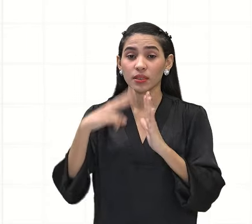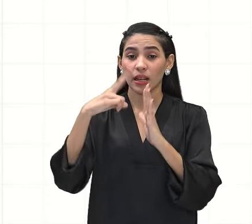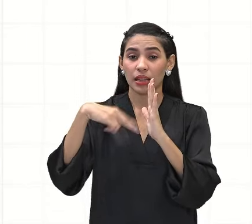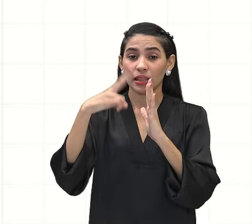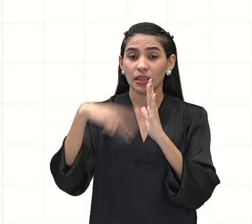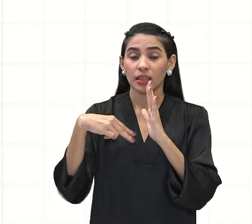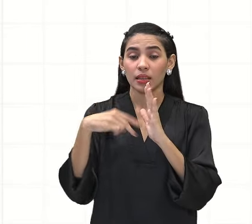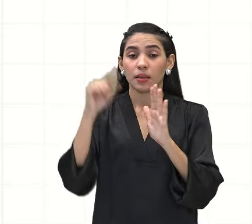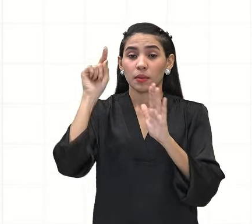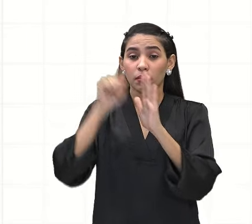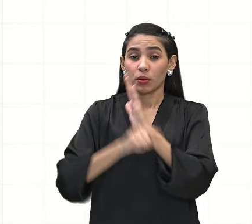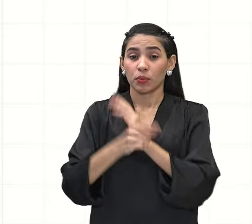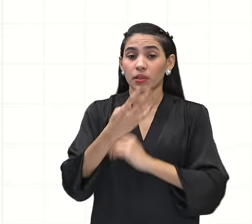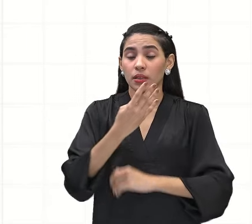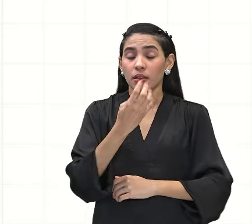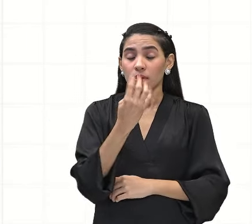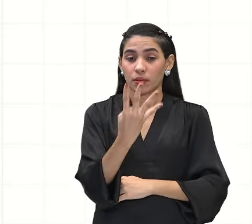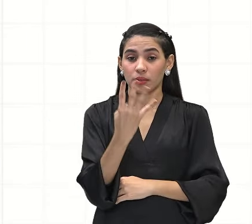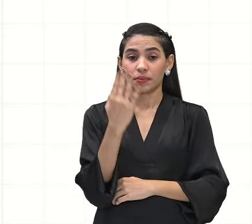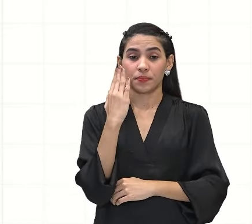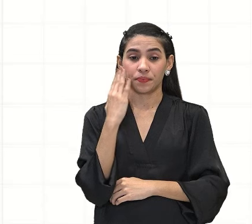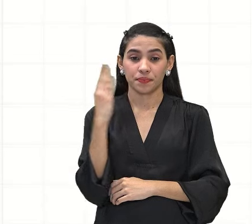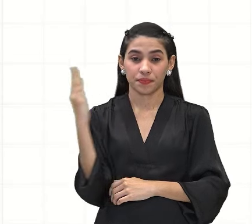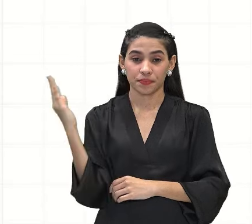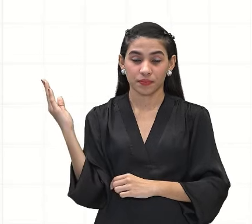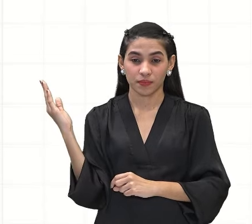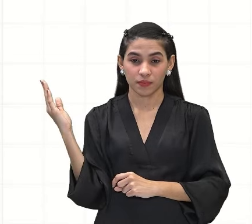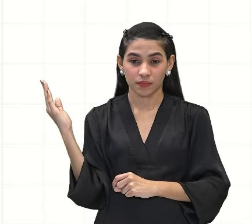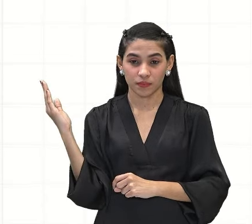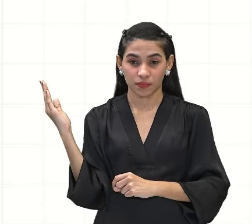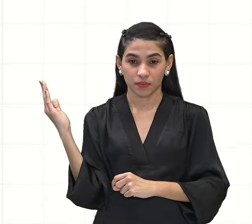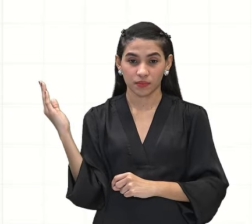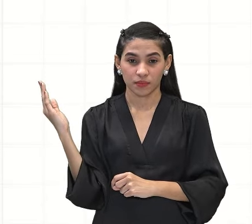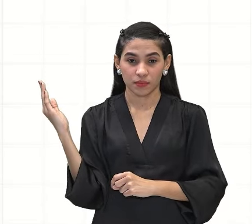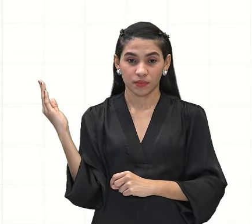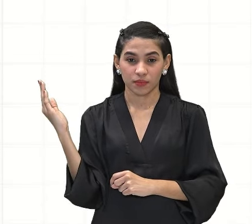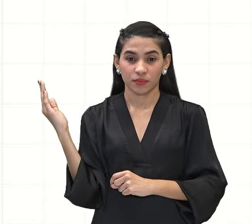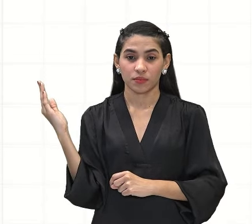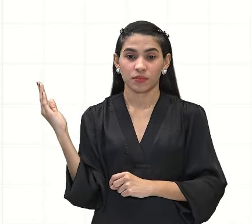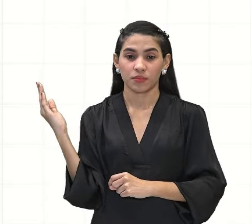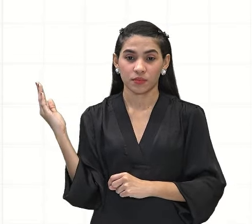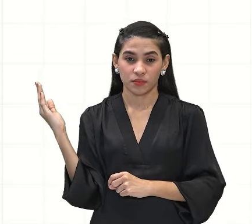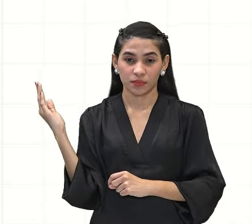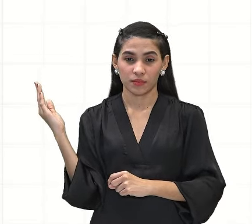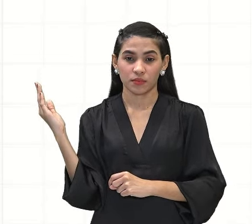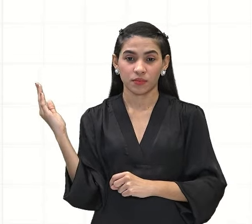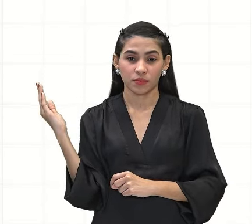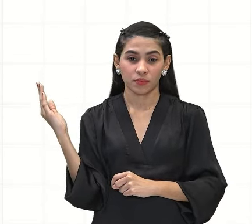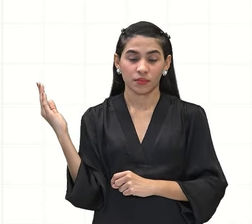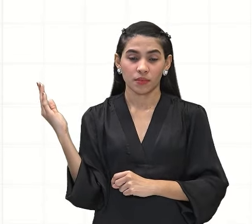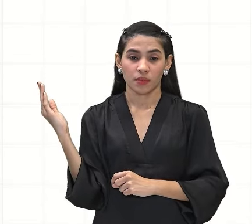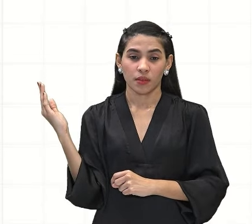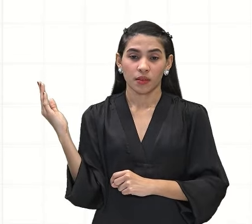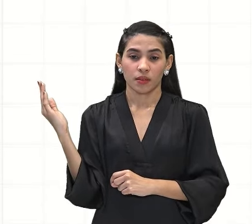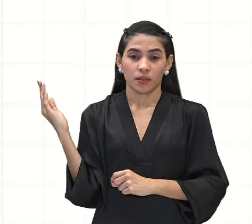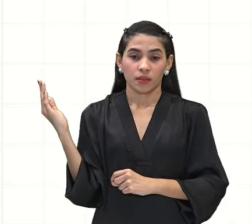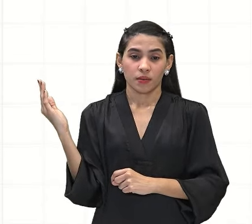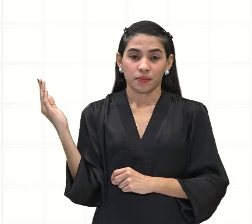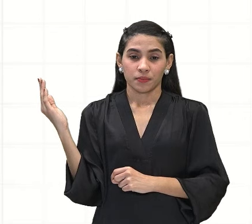construindo uma roda gigante de de 22 m de diâmetros olha Olha só uma